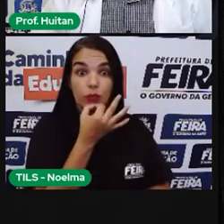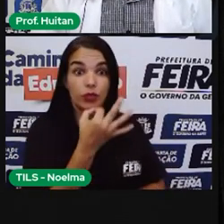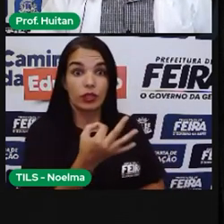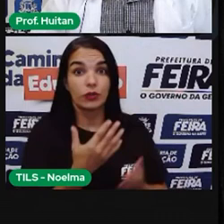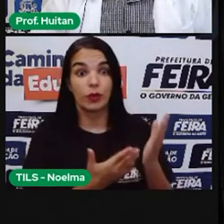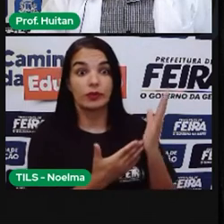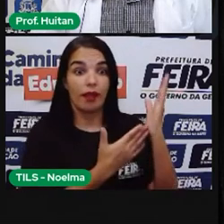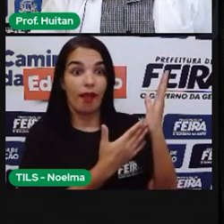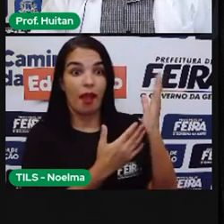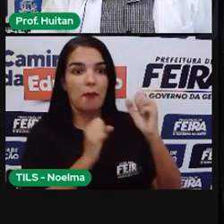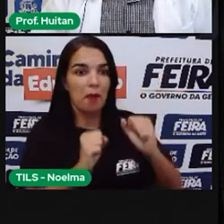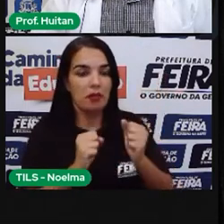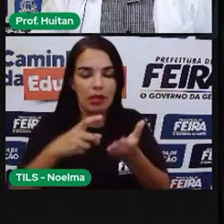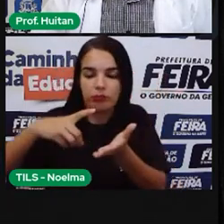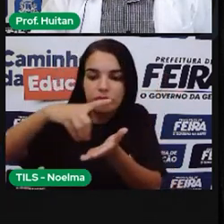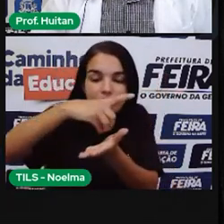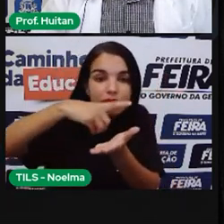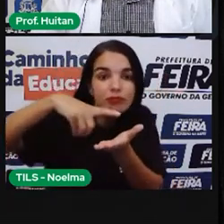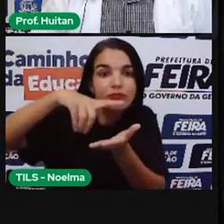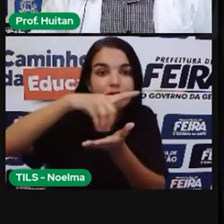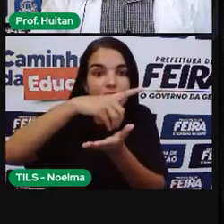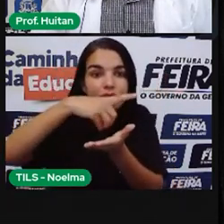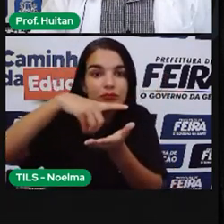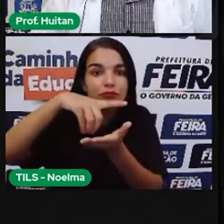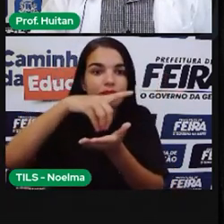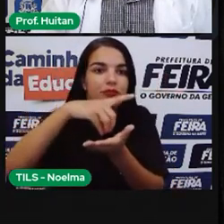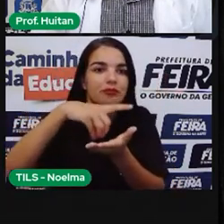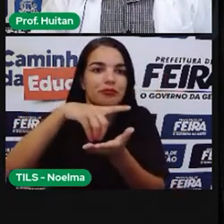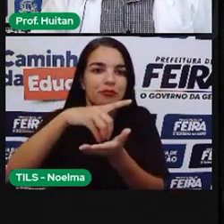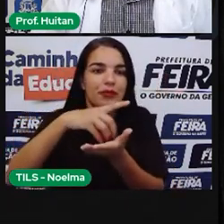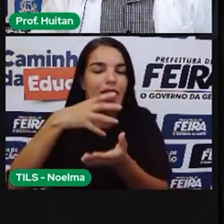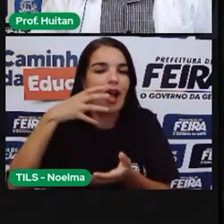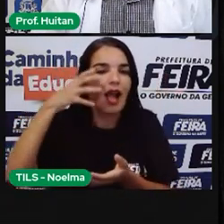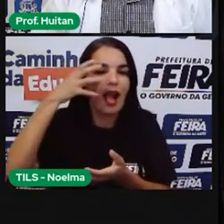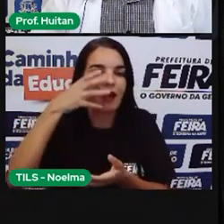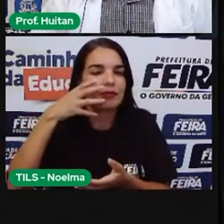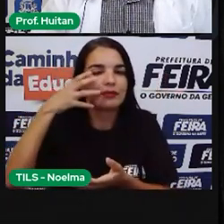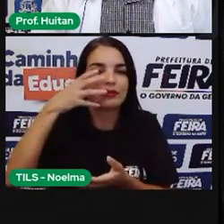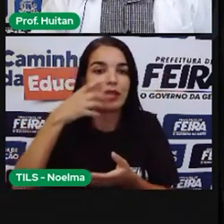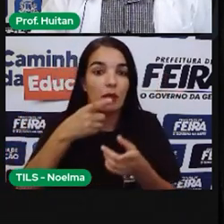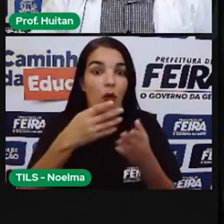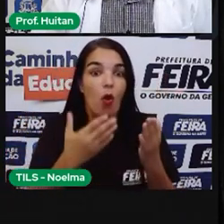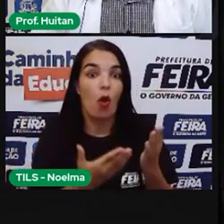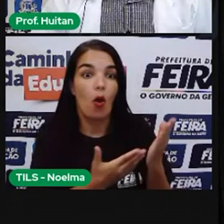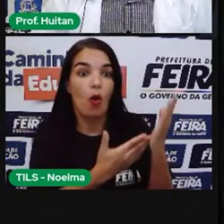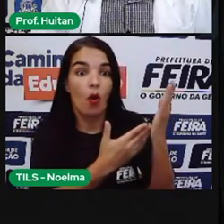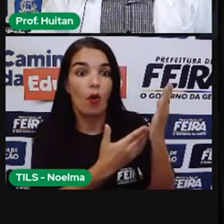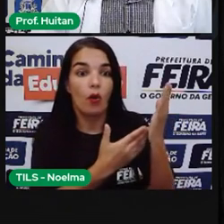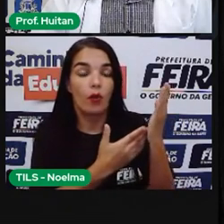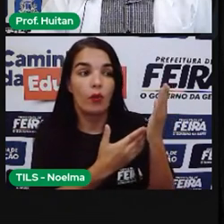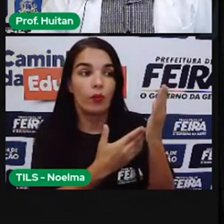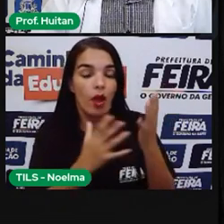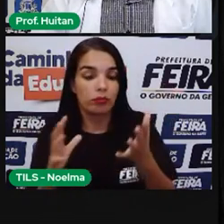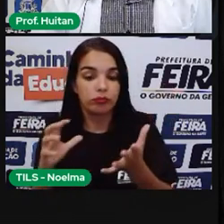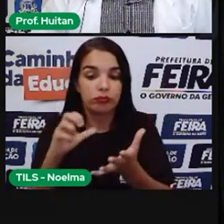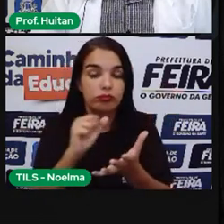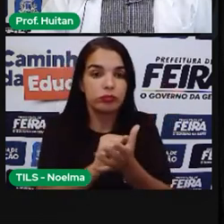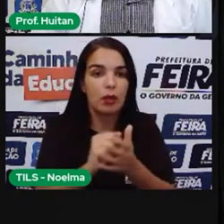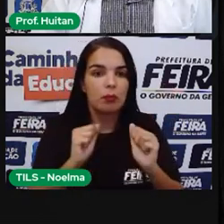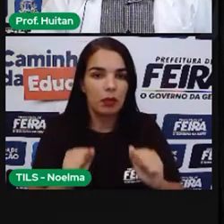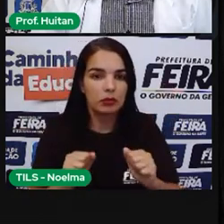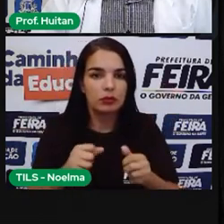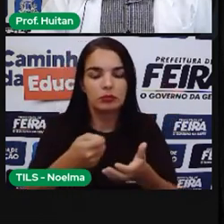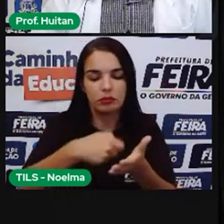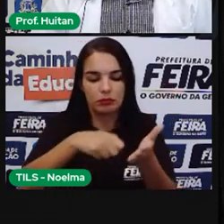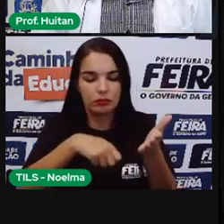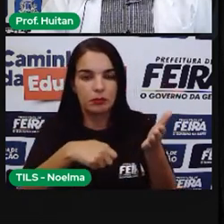também é que vocês consultem esse documentário sobre a música popular brasileira. Está aí descrito,